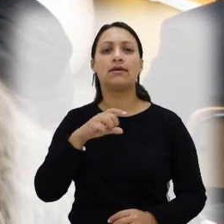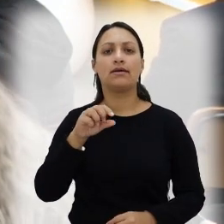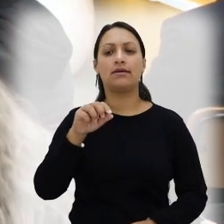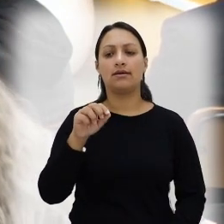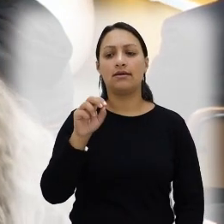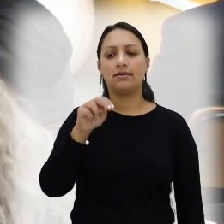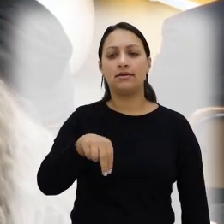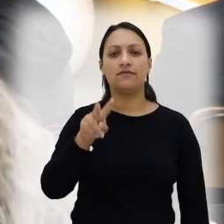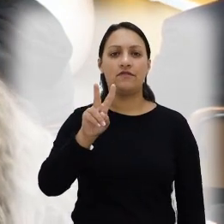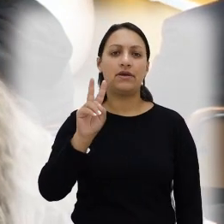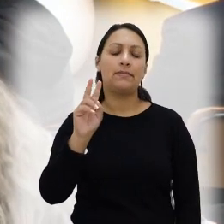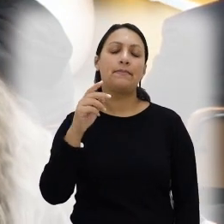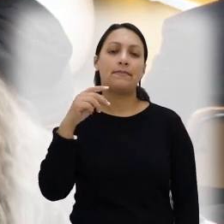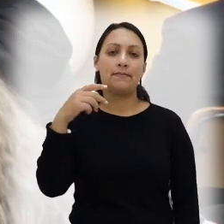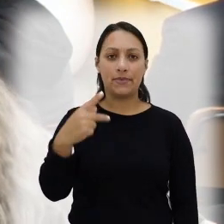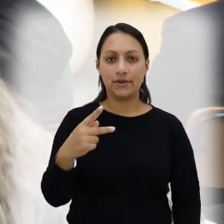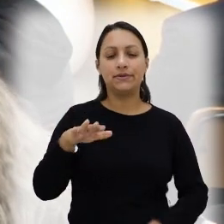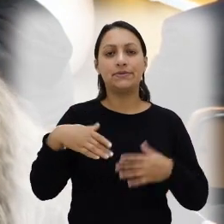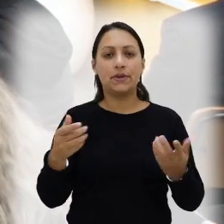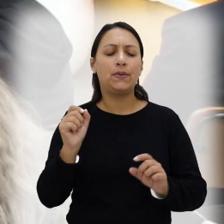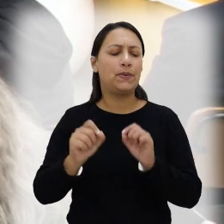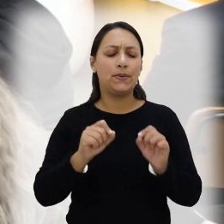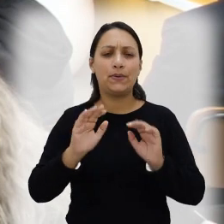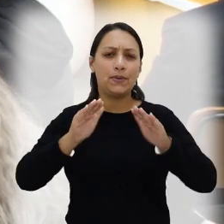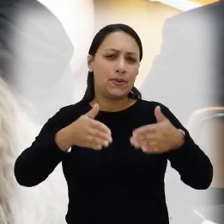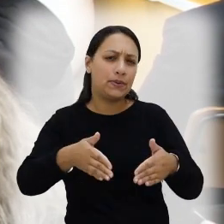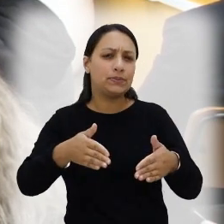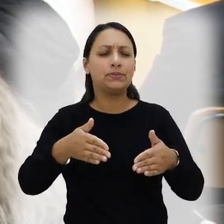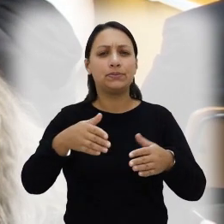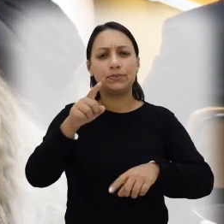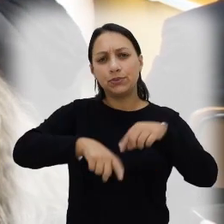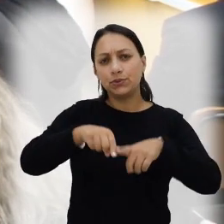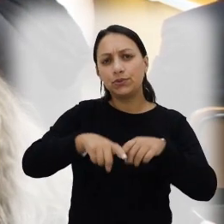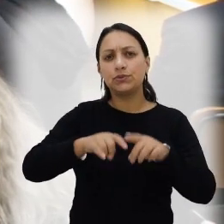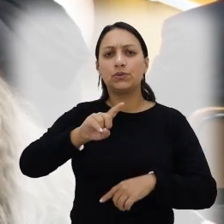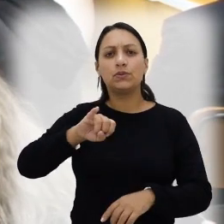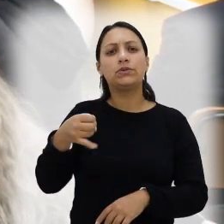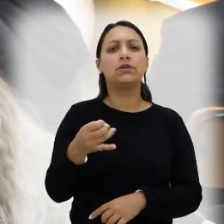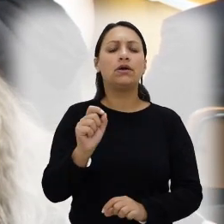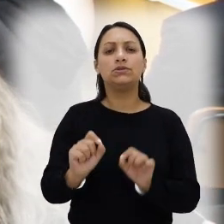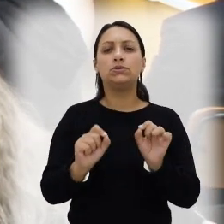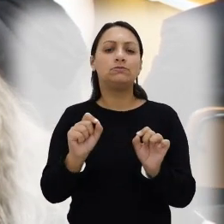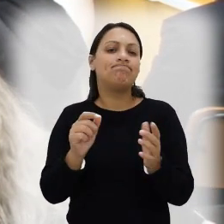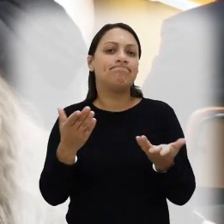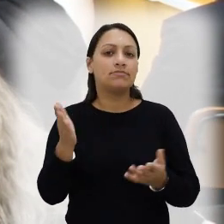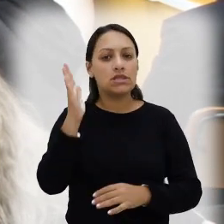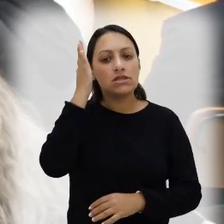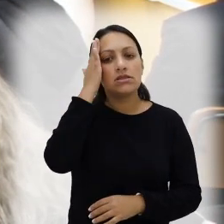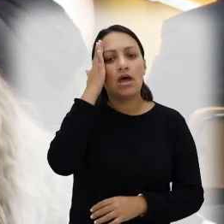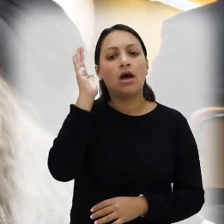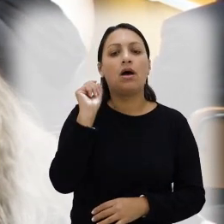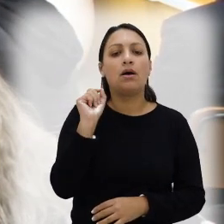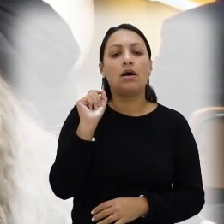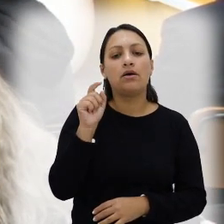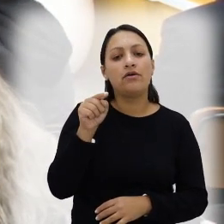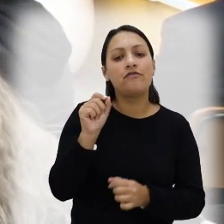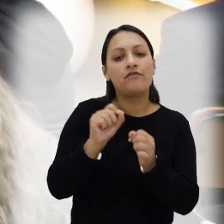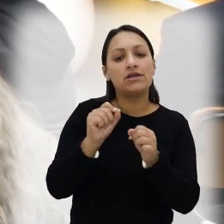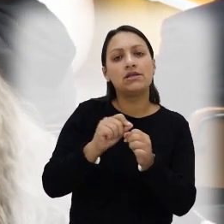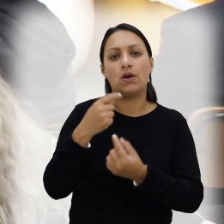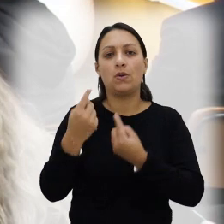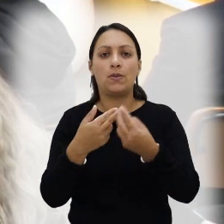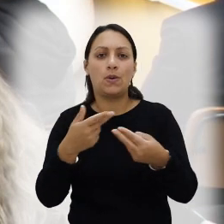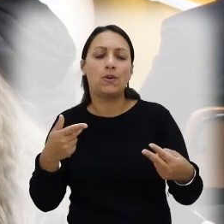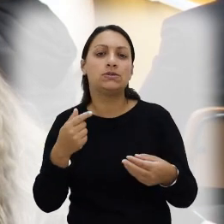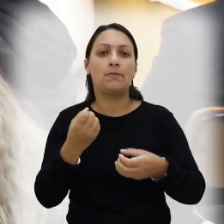gente trabalha focado um pouco em esteira de produtos, e a oportunidade de, quem sabe, ali formatar alguma coisa para